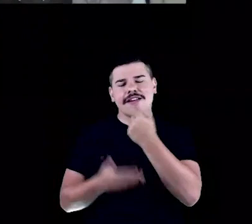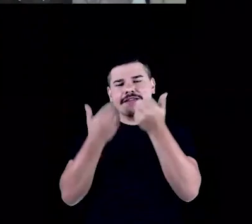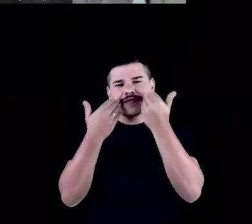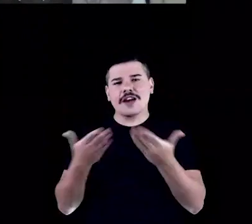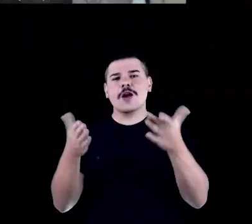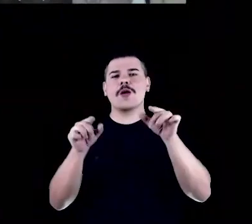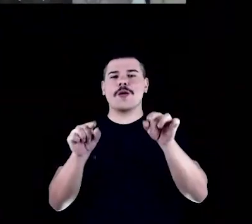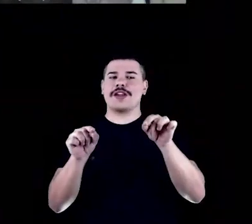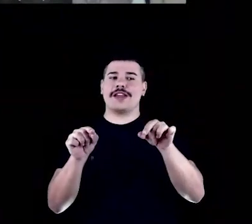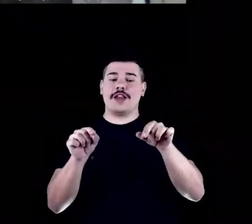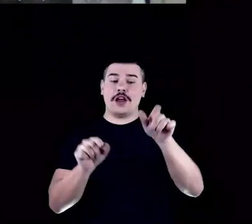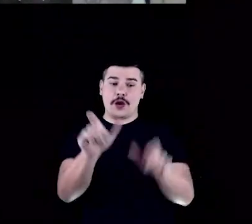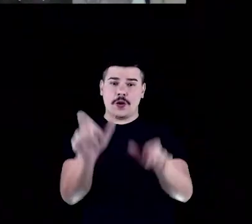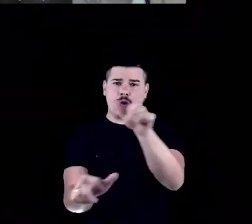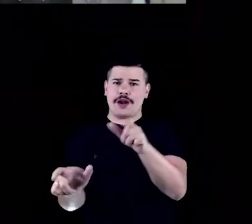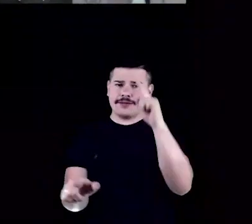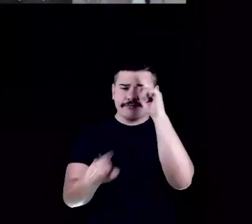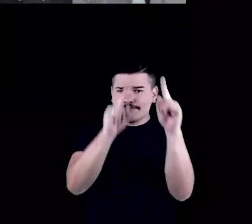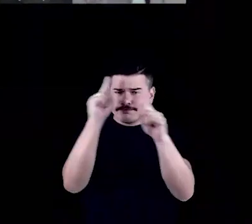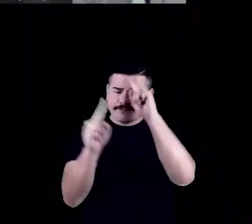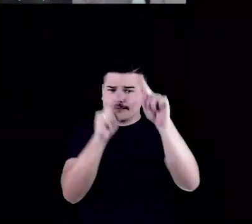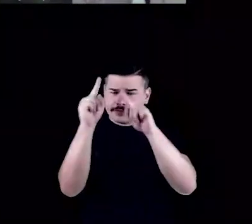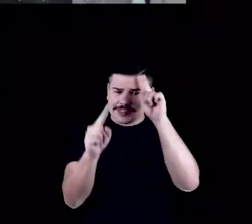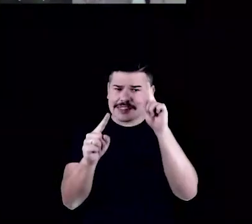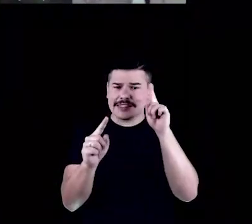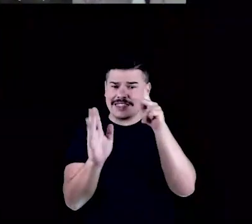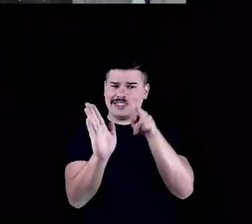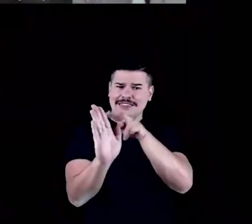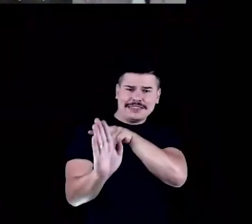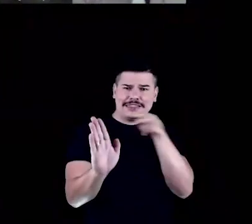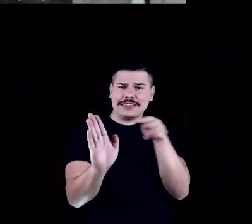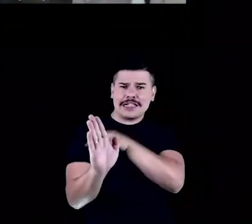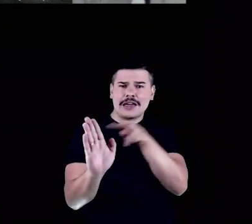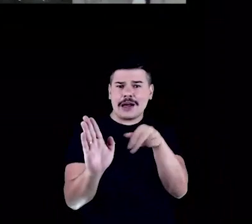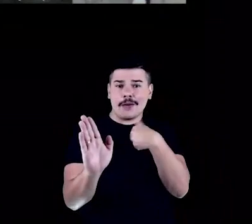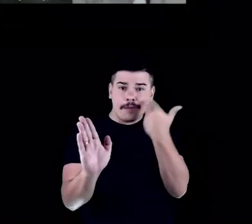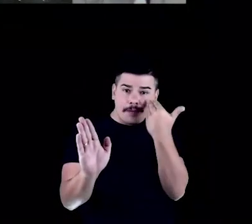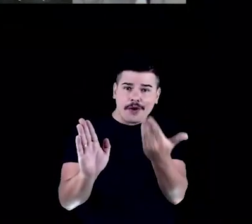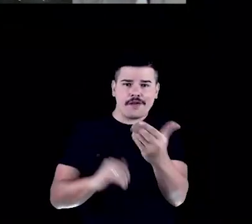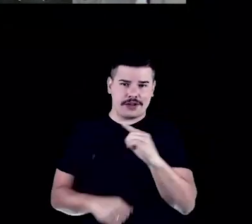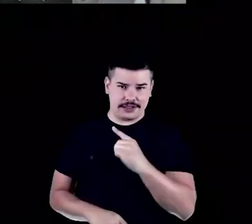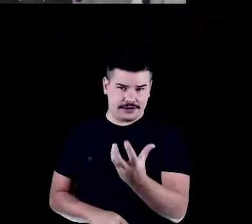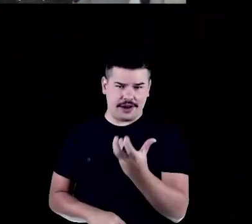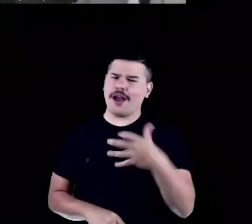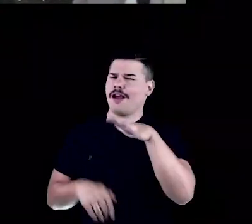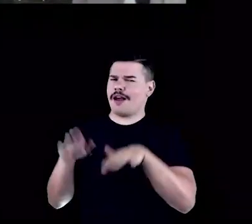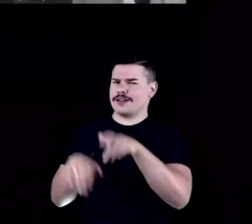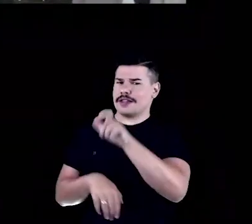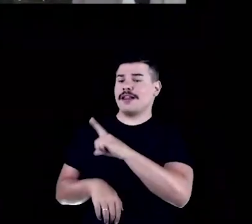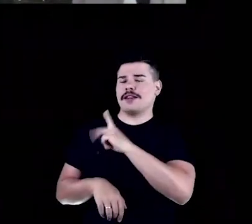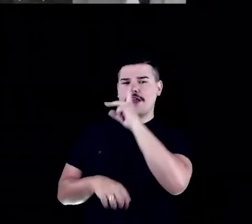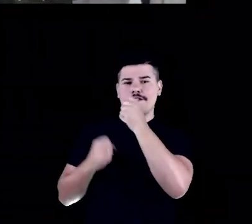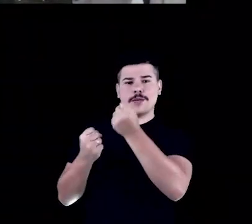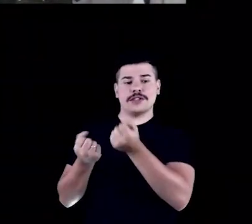tentar lançar luz sobre questões que fujam desse estigma que a gente quer tentar reproduzir, sabe? Por mais